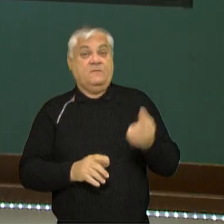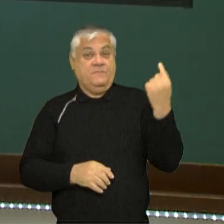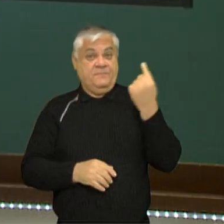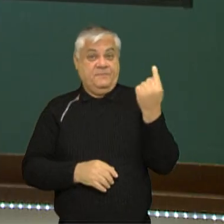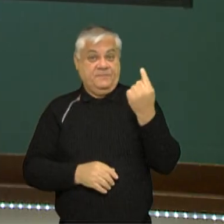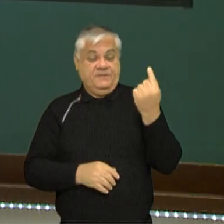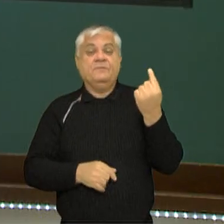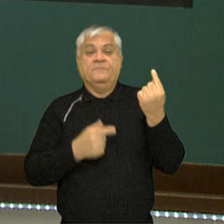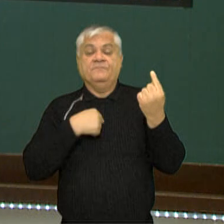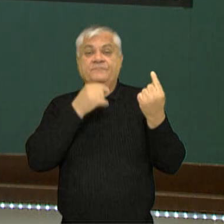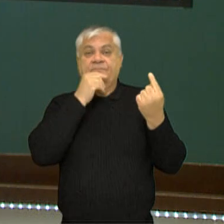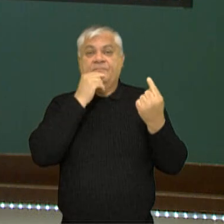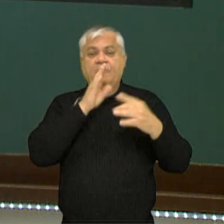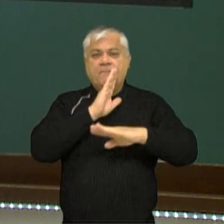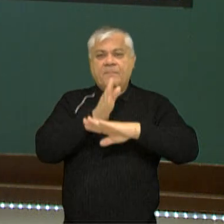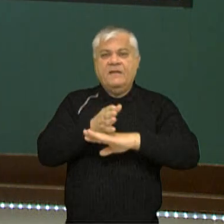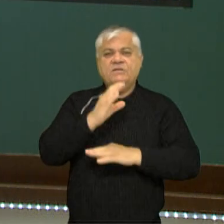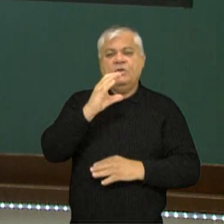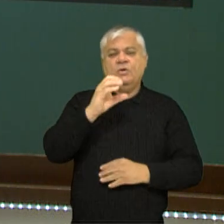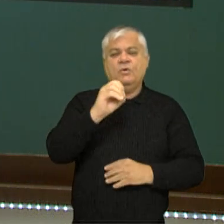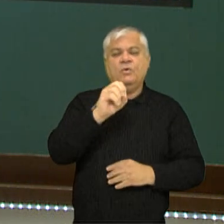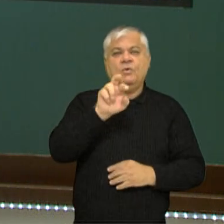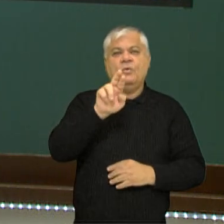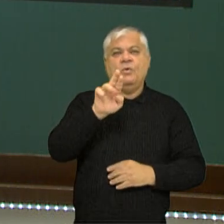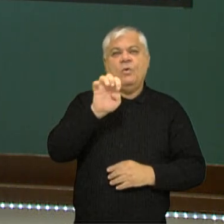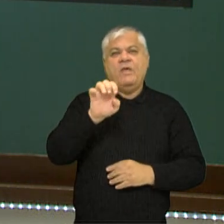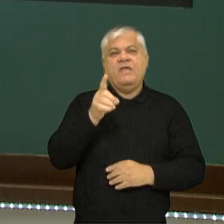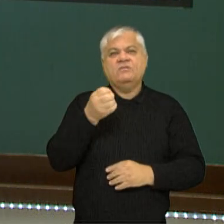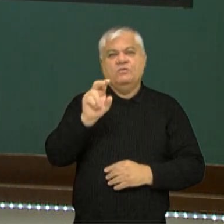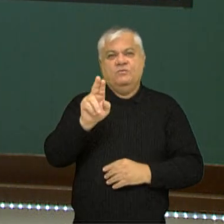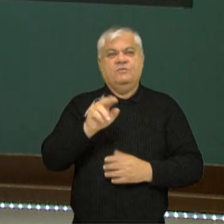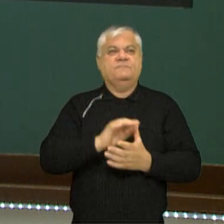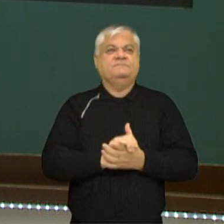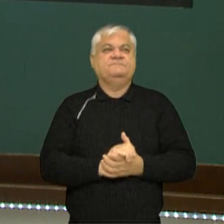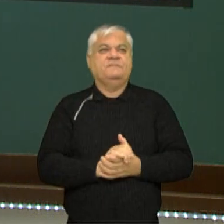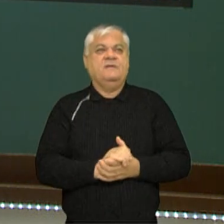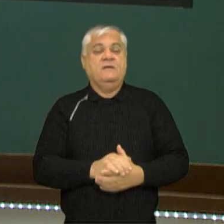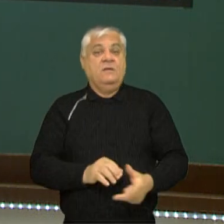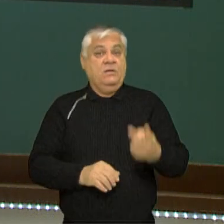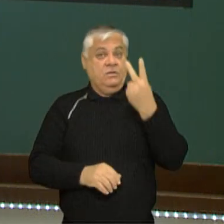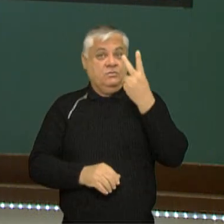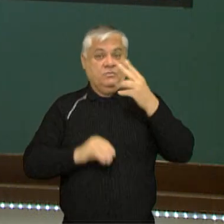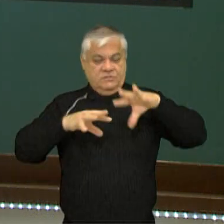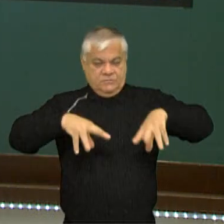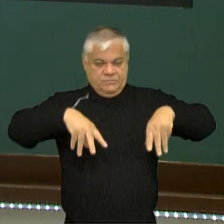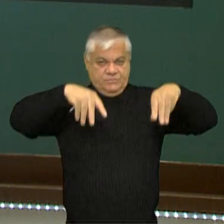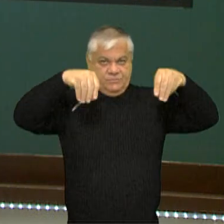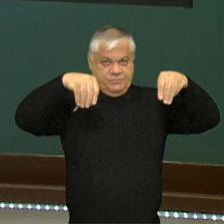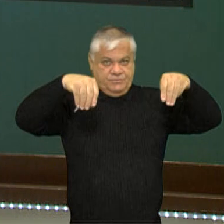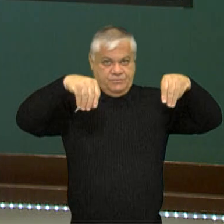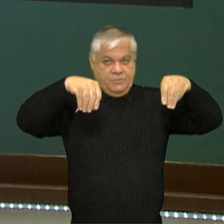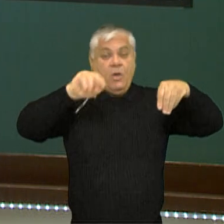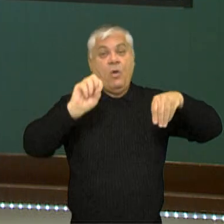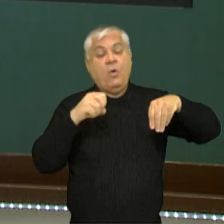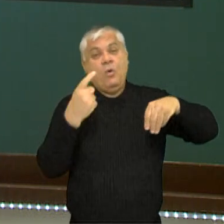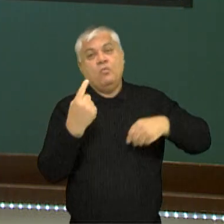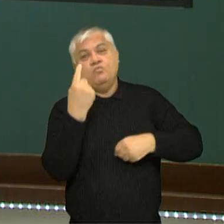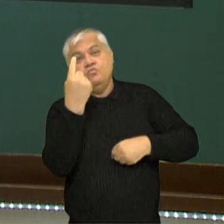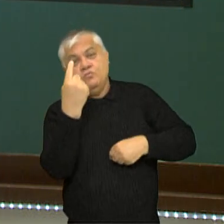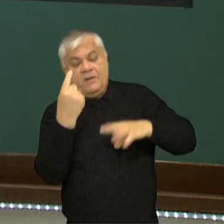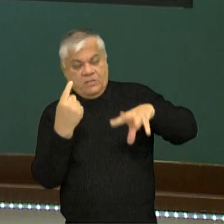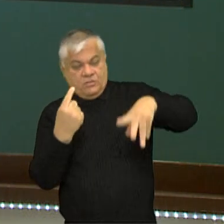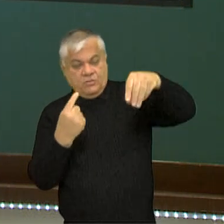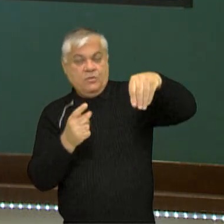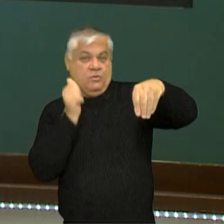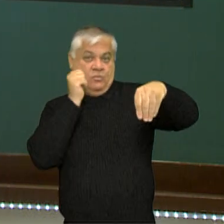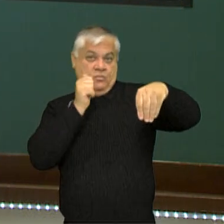é o mate de corredor. O mate de corredor eu consigo com duas torres, ou uma torre e uma